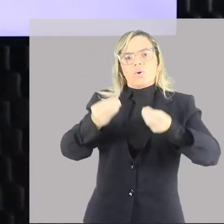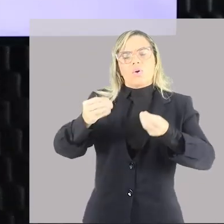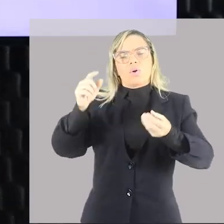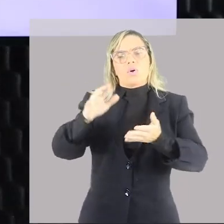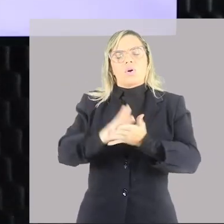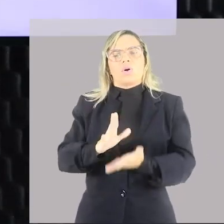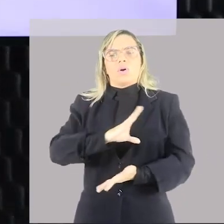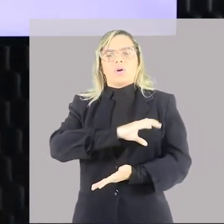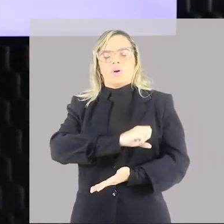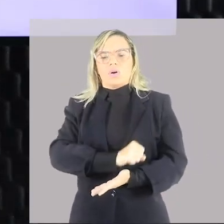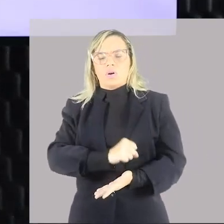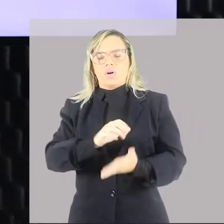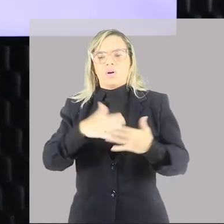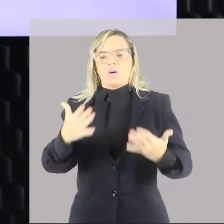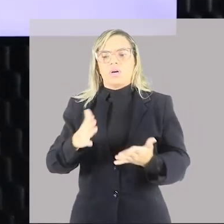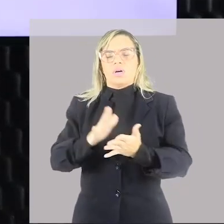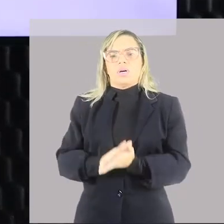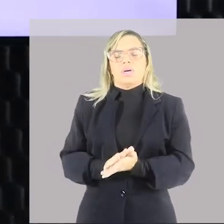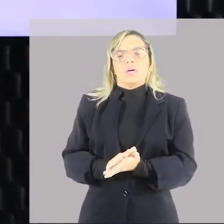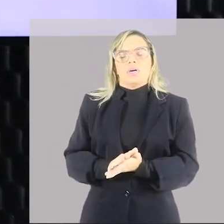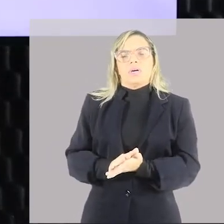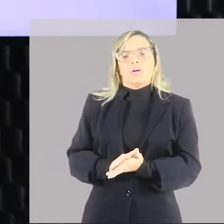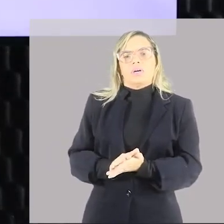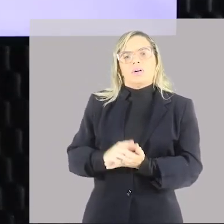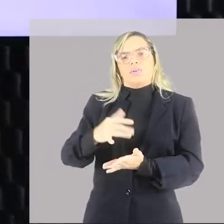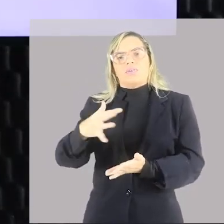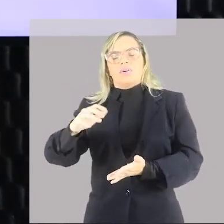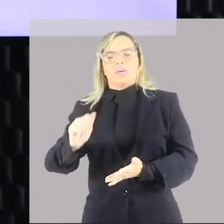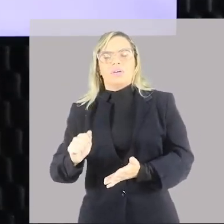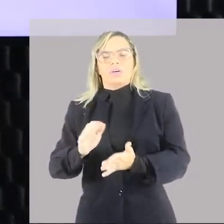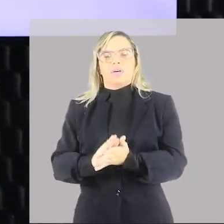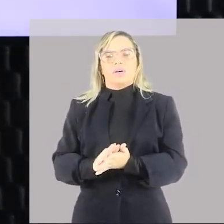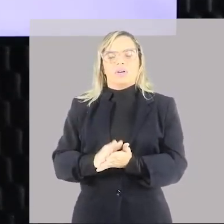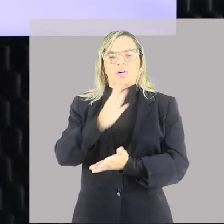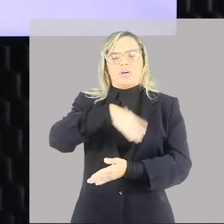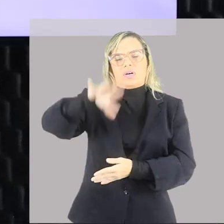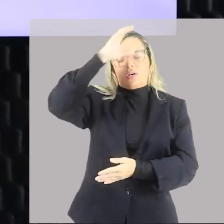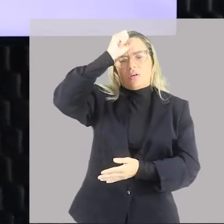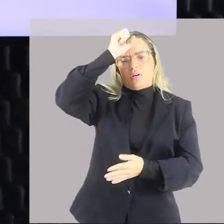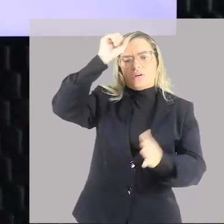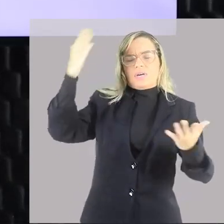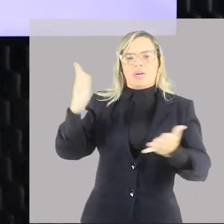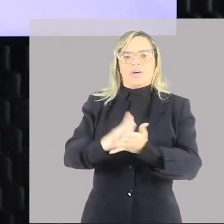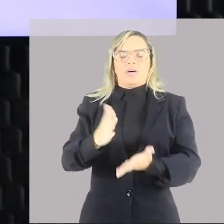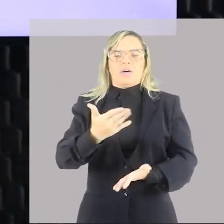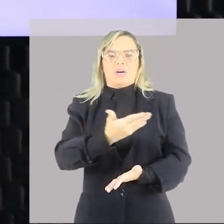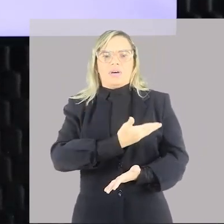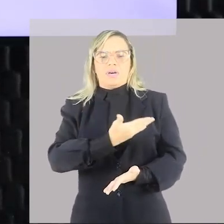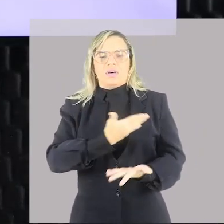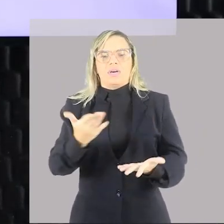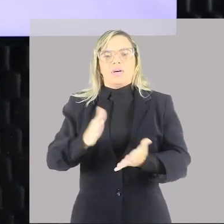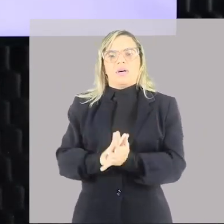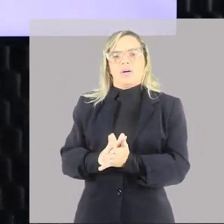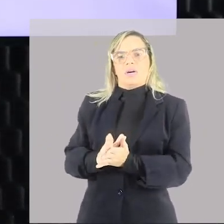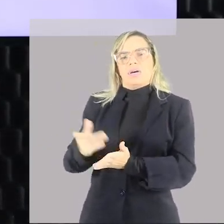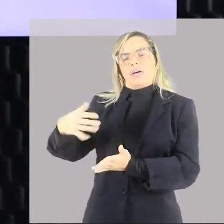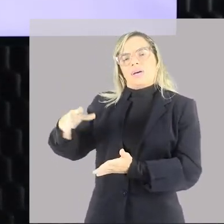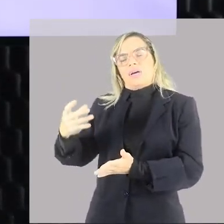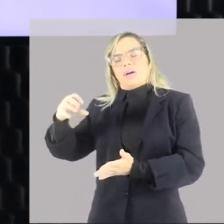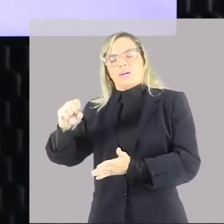amor. Mas fica aqui a dica, é um amor-amizade, não é o amor carnal, porque ele é eros, e nem o